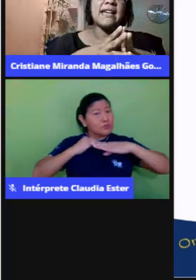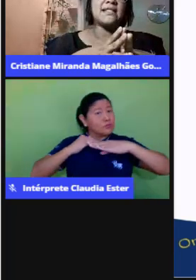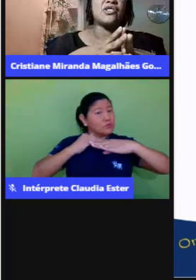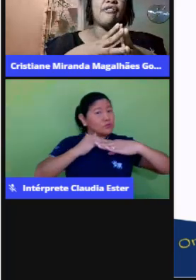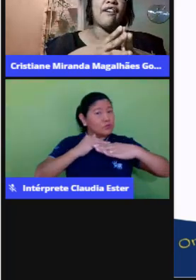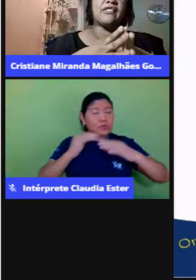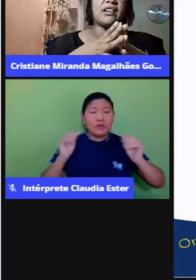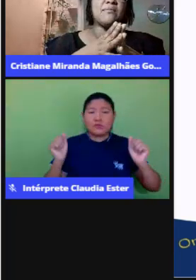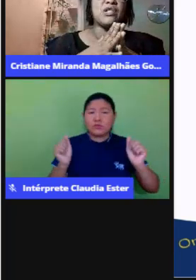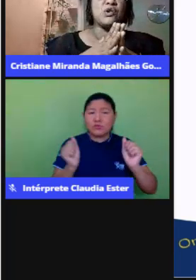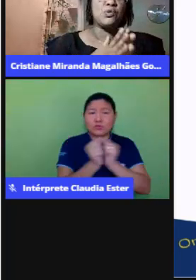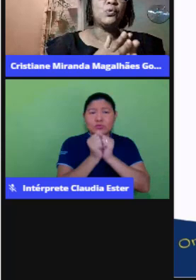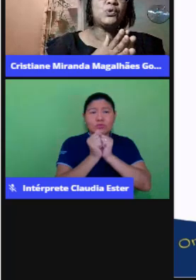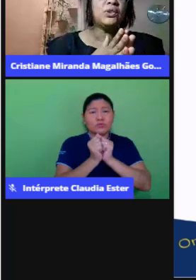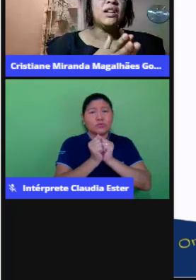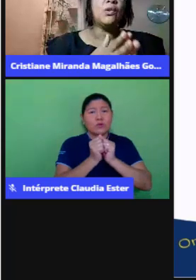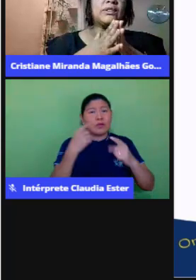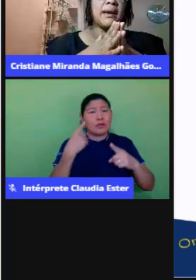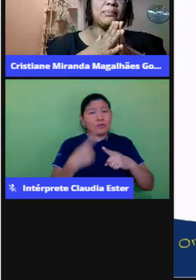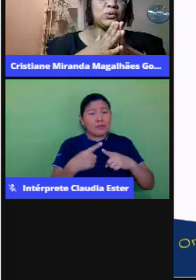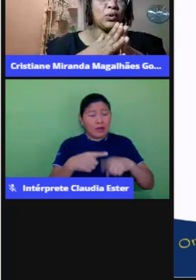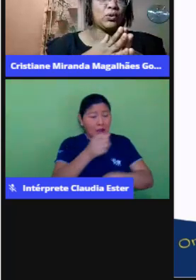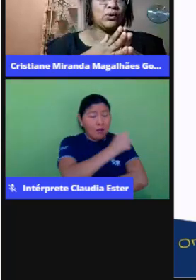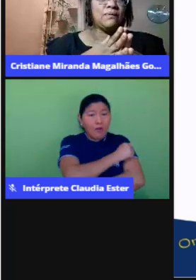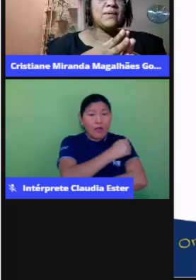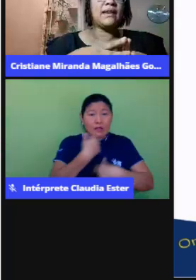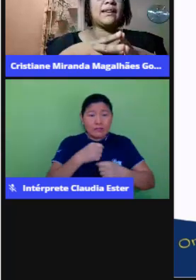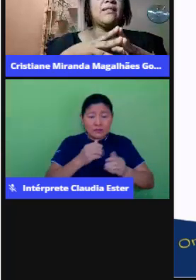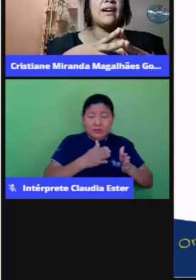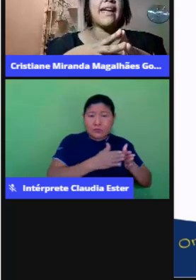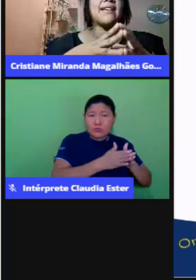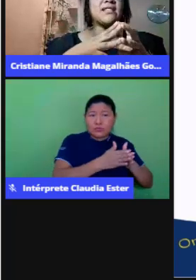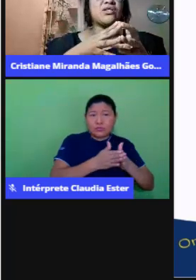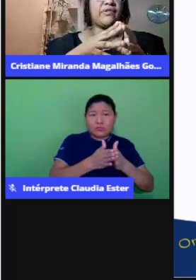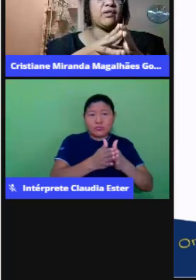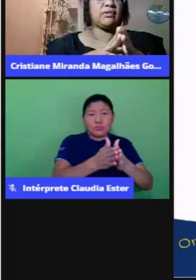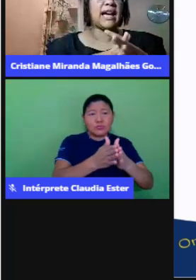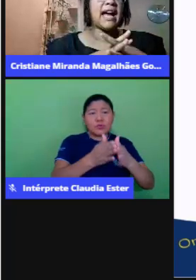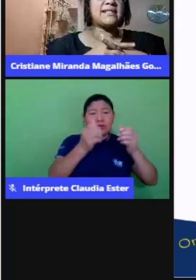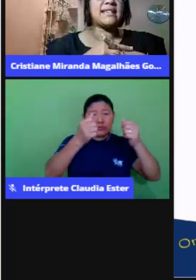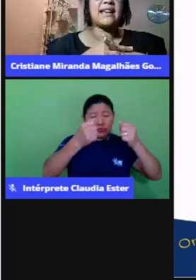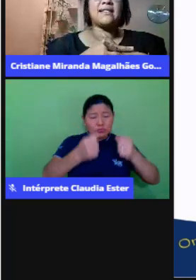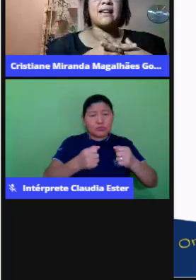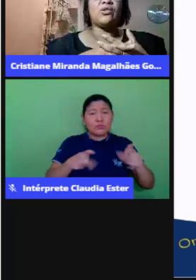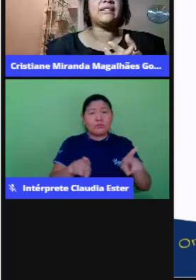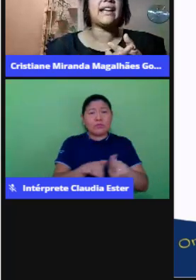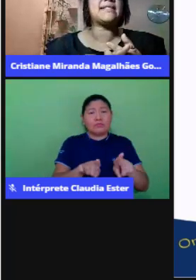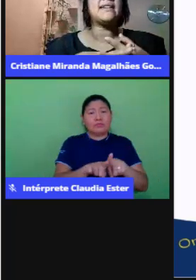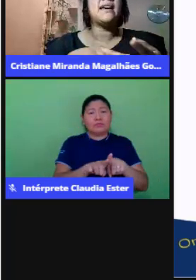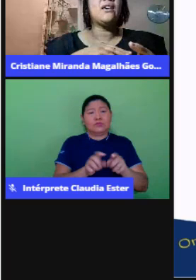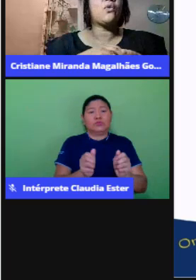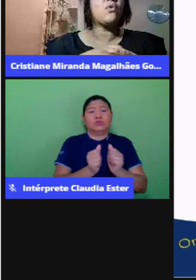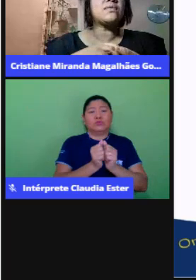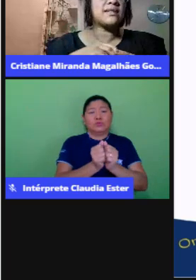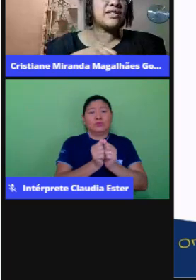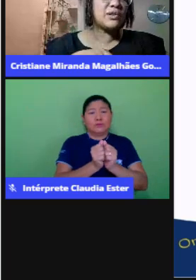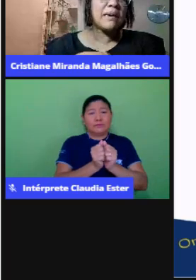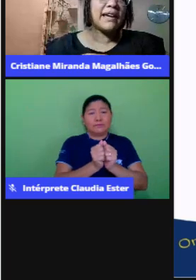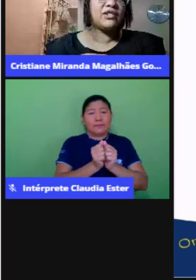que eles, de fato, caminhem junto o tempo todo. Então, essas dificuldades, elas